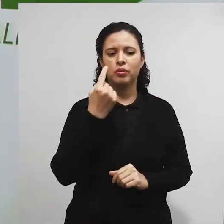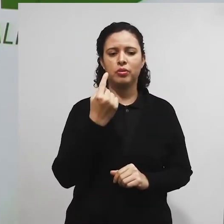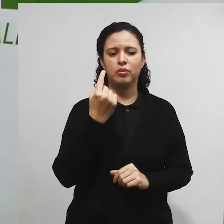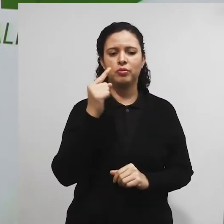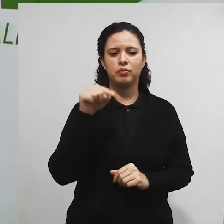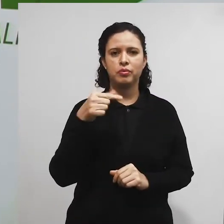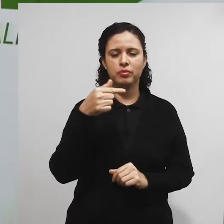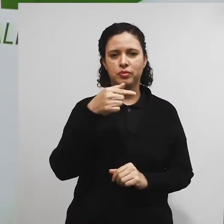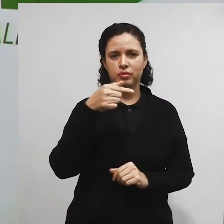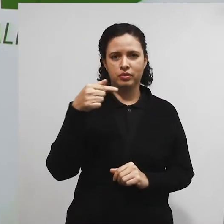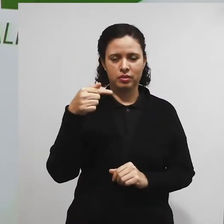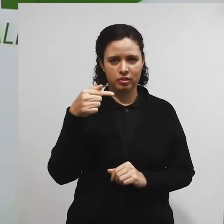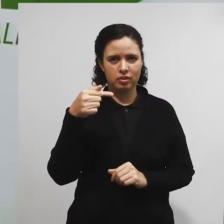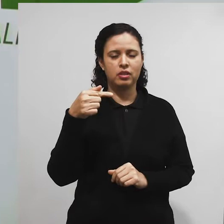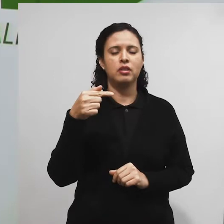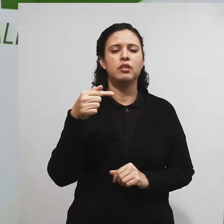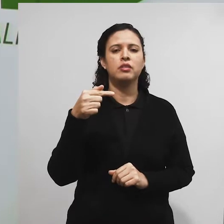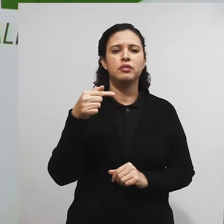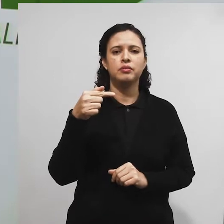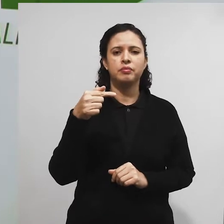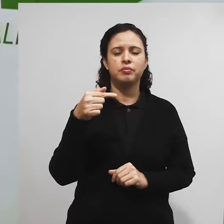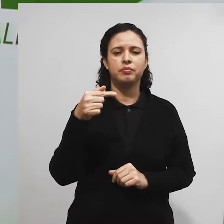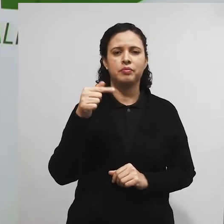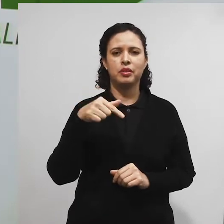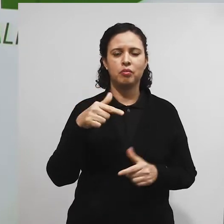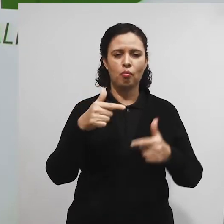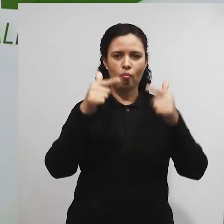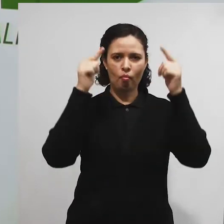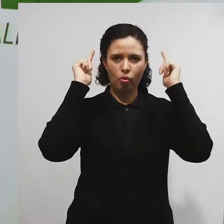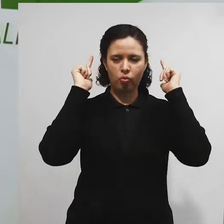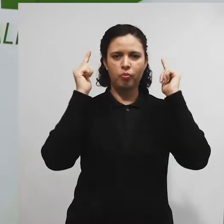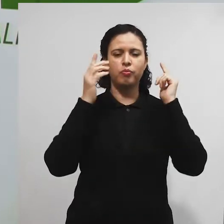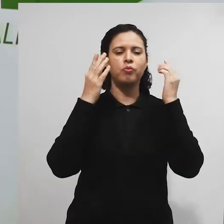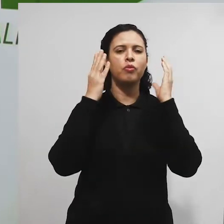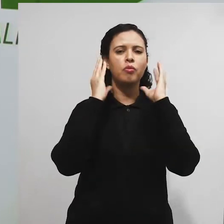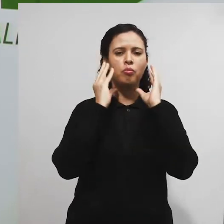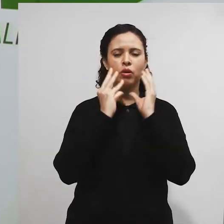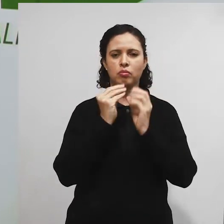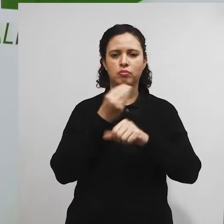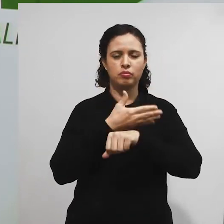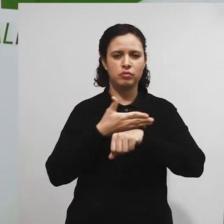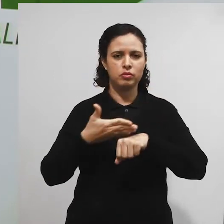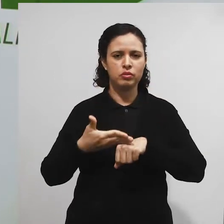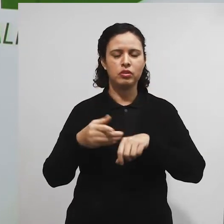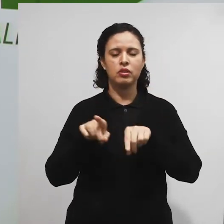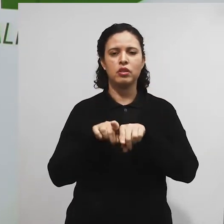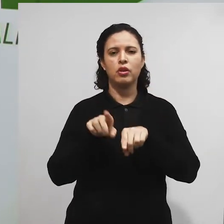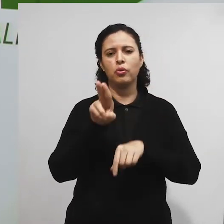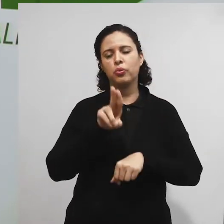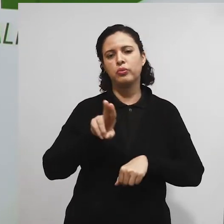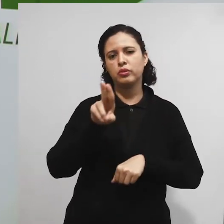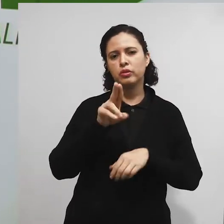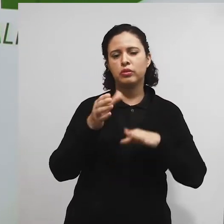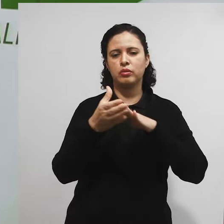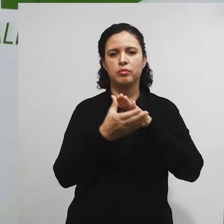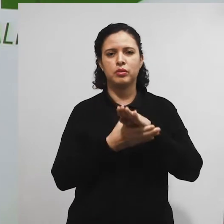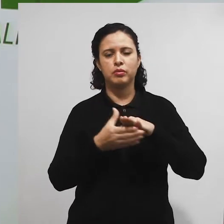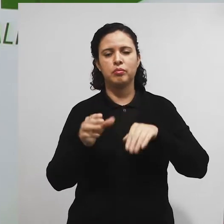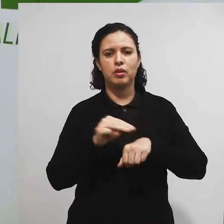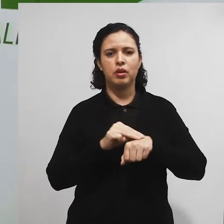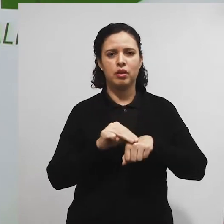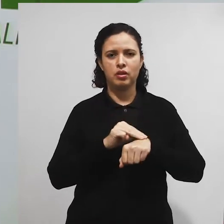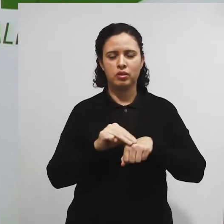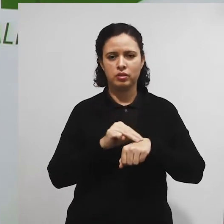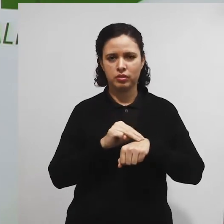de 1,77 m, careca, de barbas grisalhas. Nesse momento estou usando um